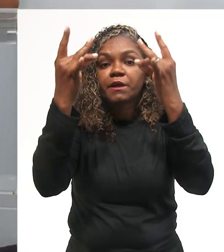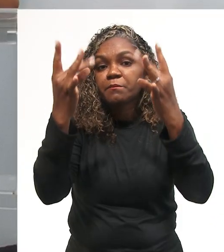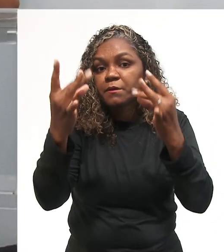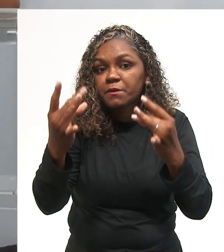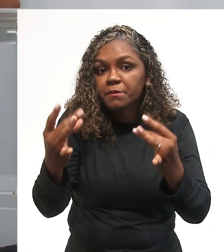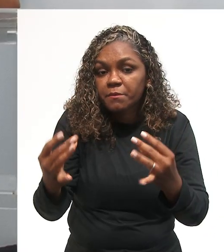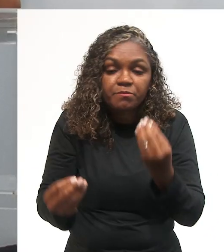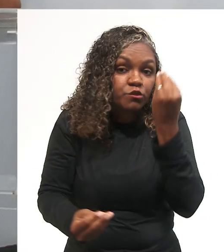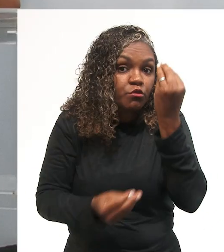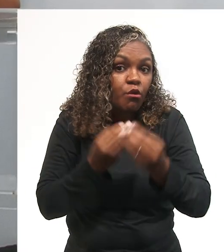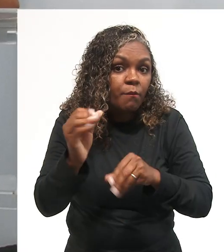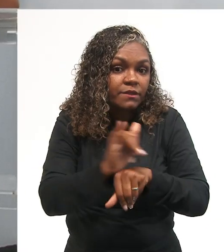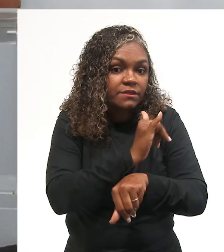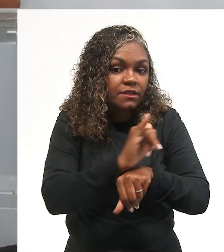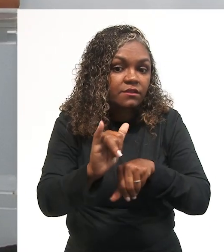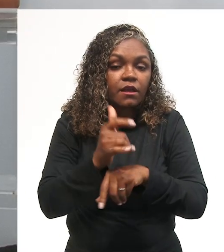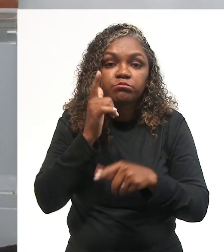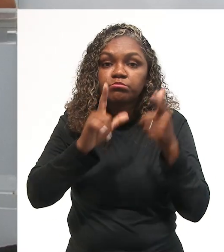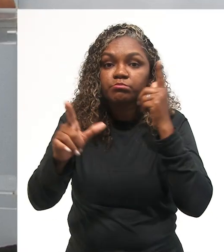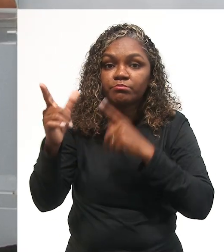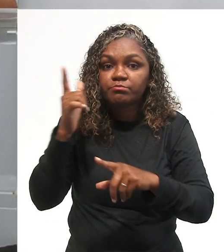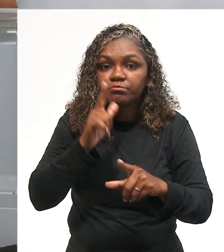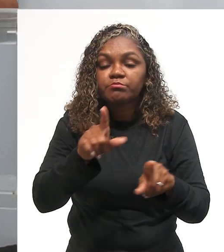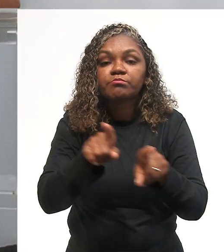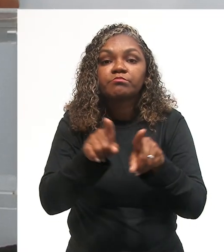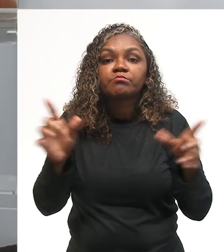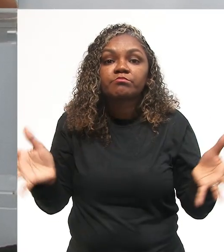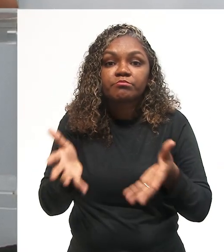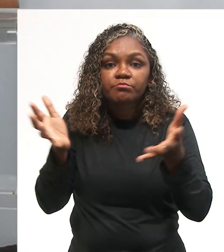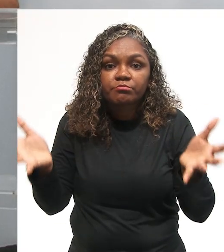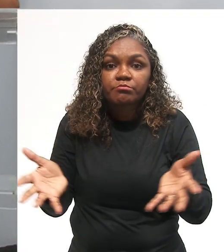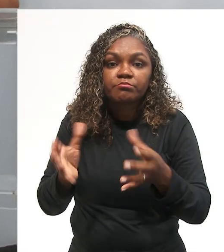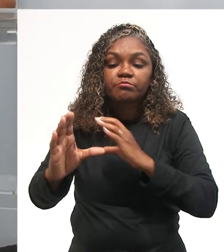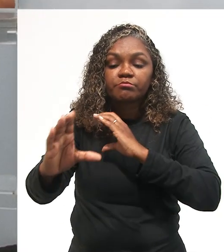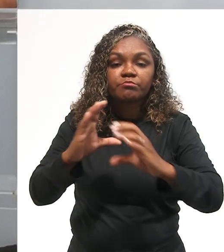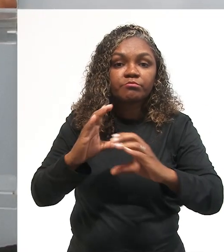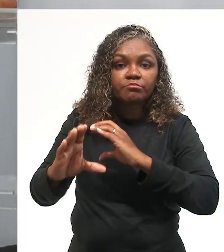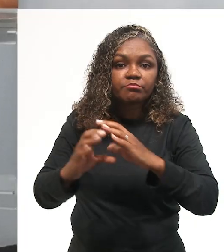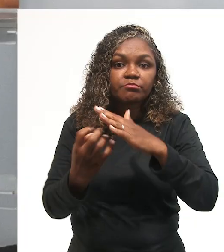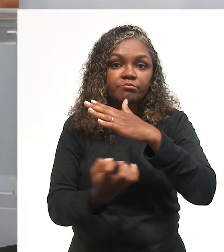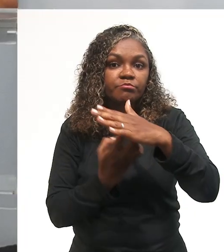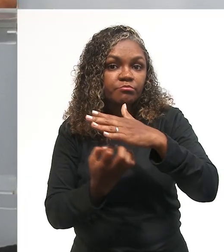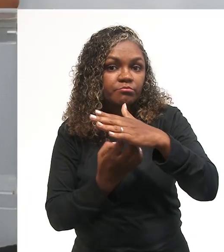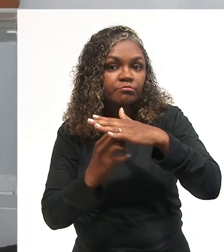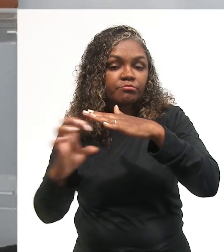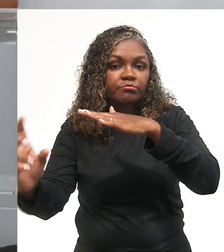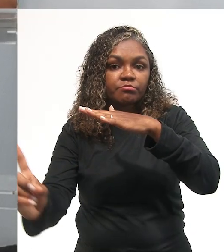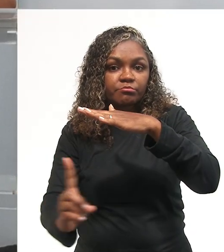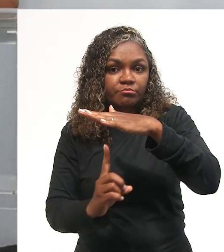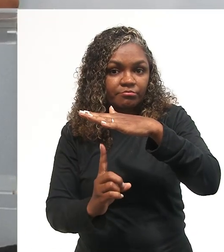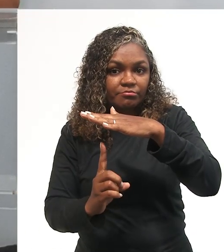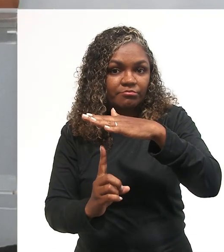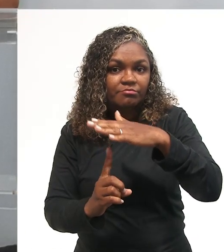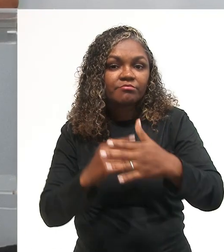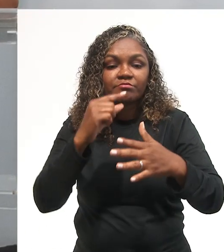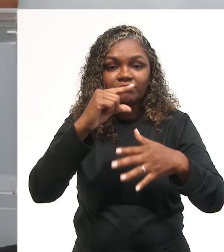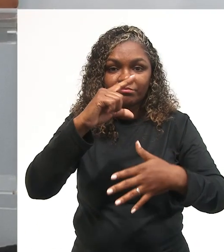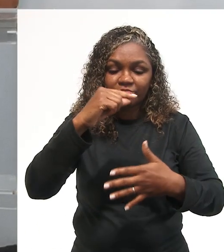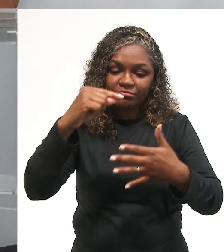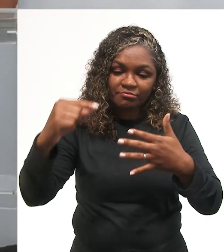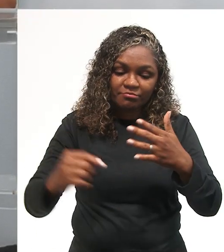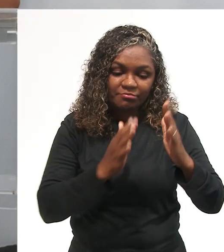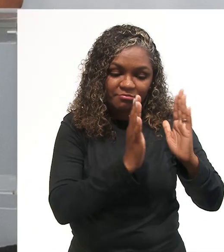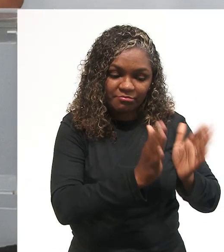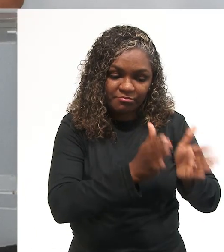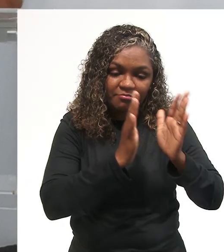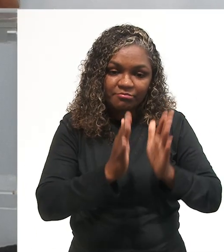descrever como elas se dão e como elas influenciam, né, na comunicação da empresa com o cliente. Então, você vai tendo etapas